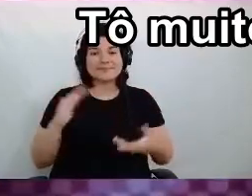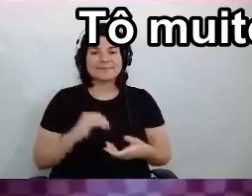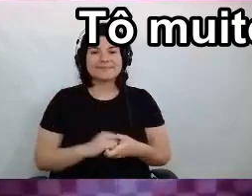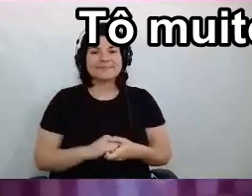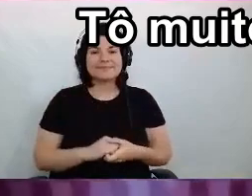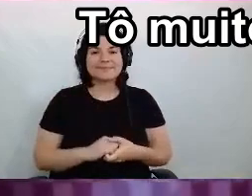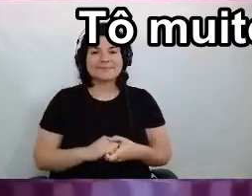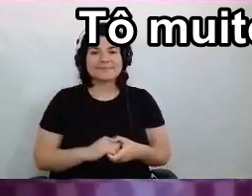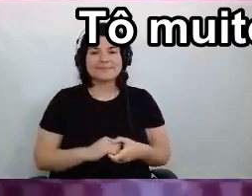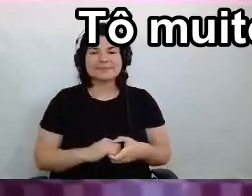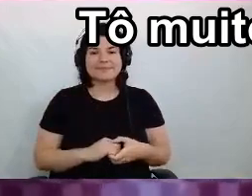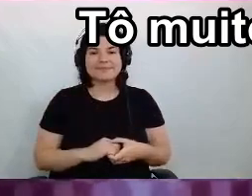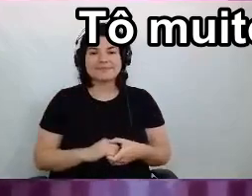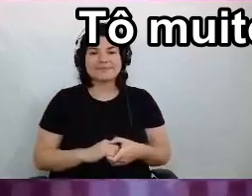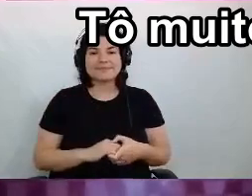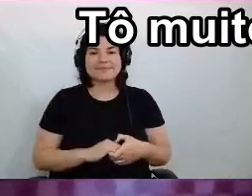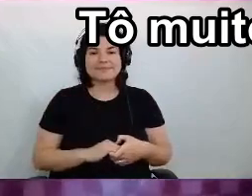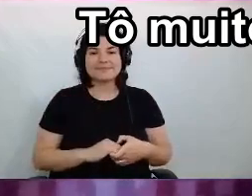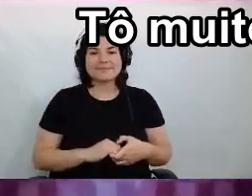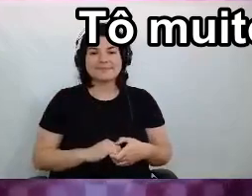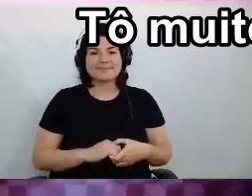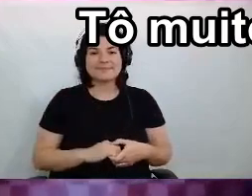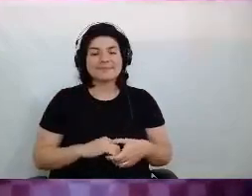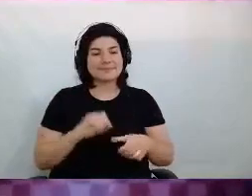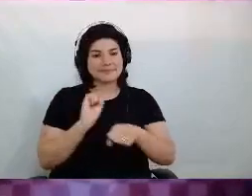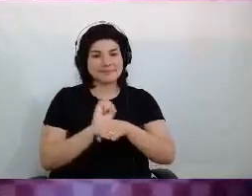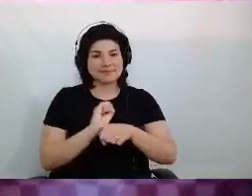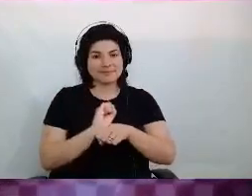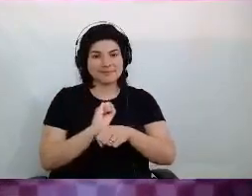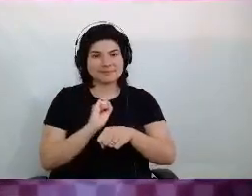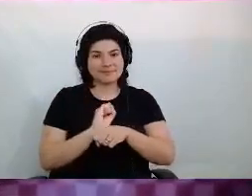Então tá, galera. Esperar ele projetar ali.